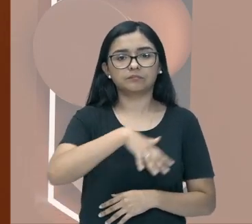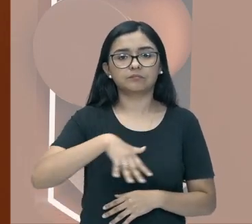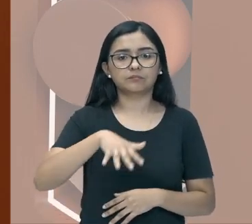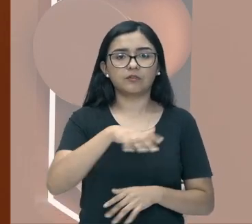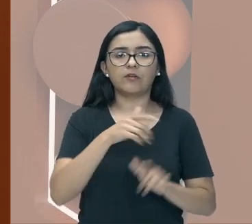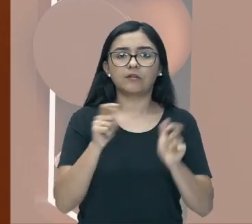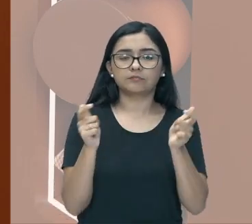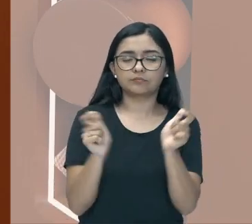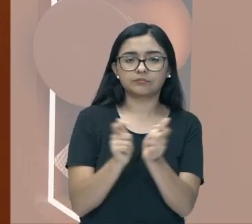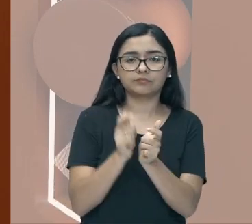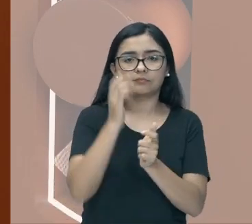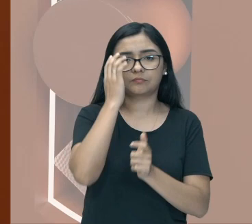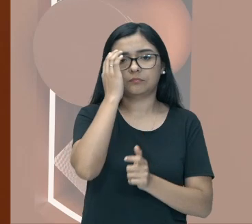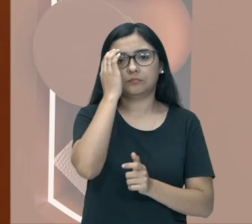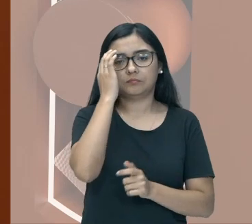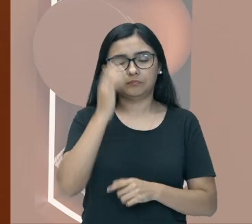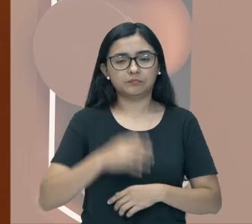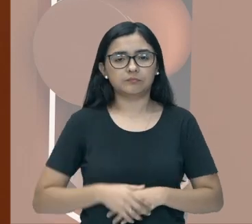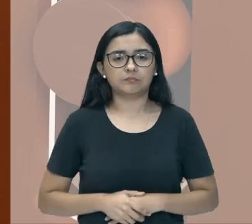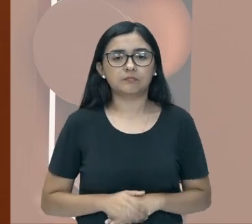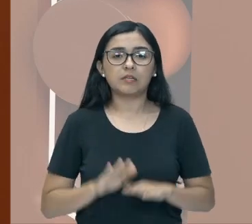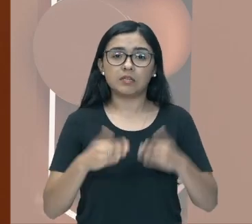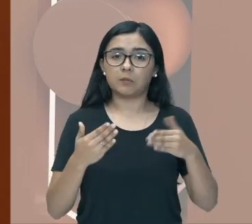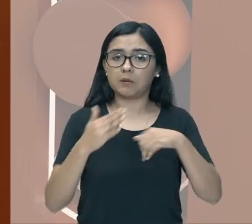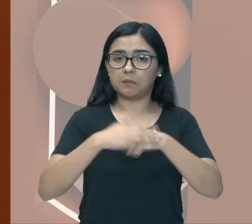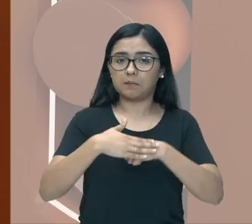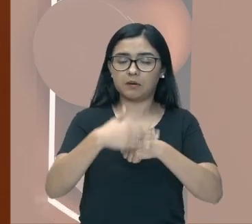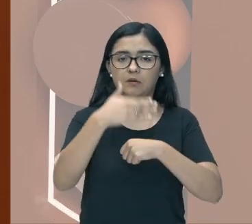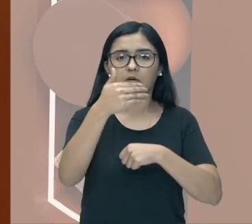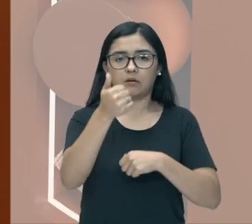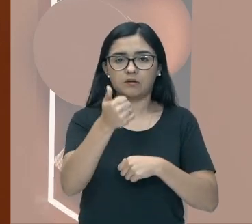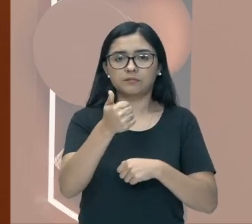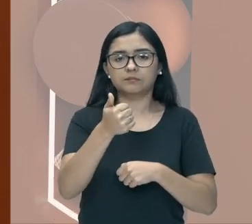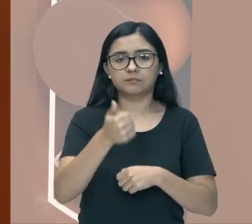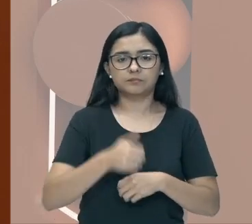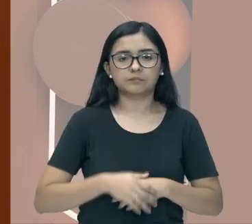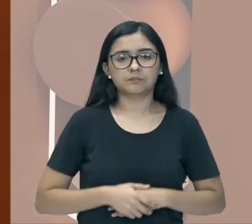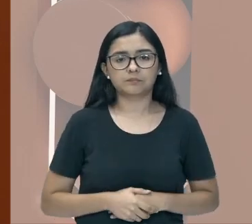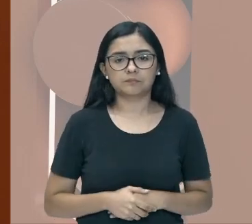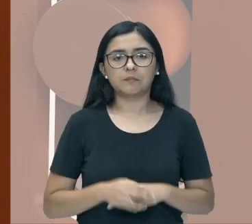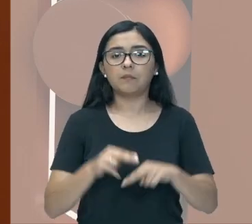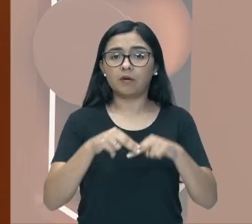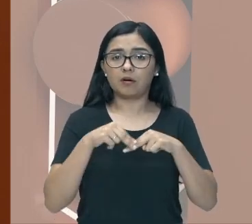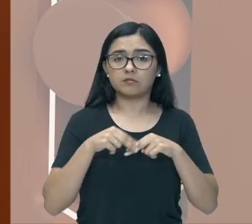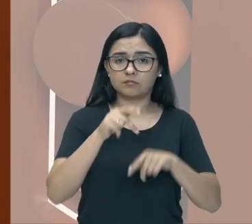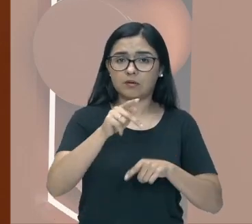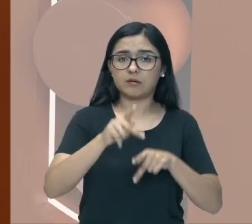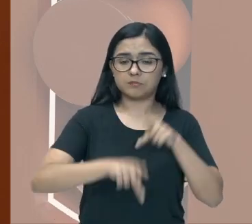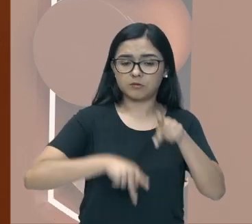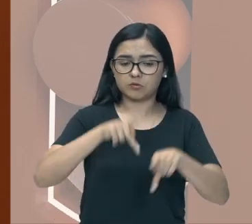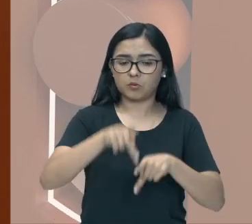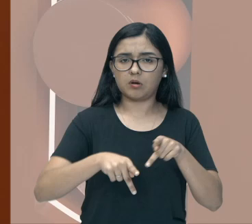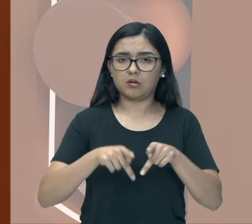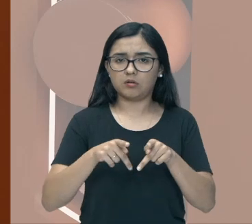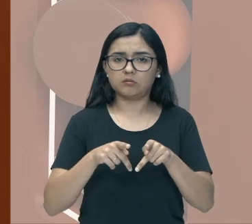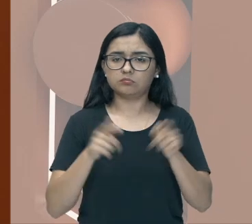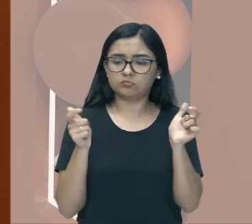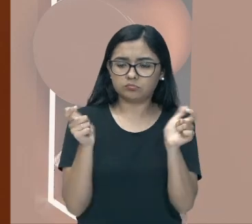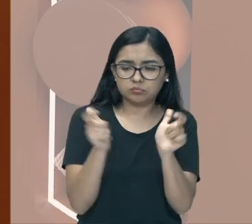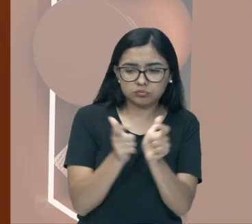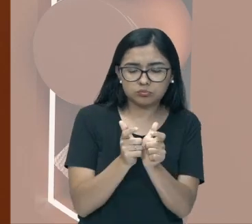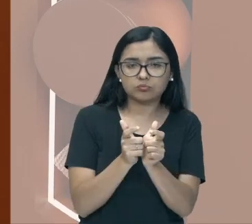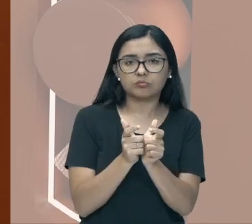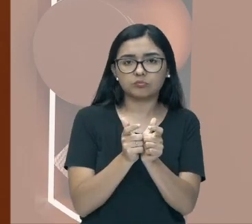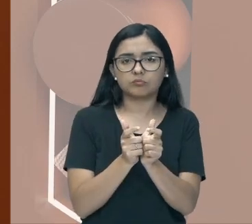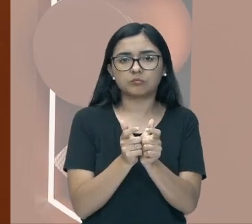pessoas. Então, para desafogar aí a questão da população, eles vão mandar alguns